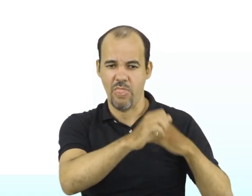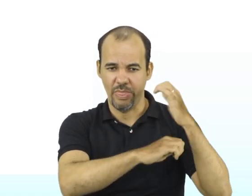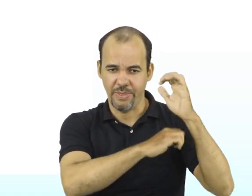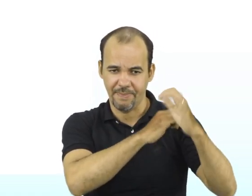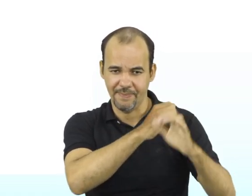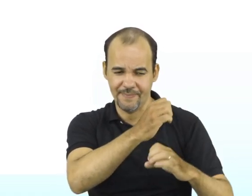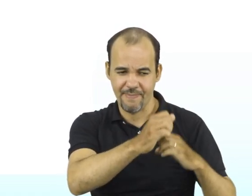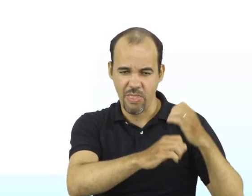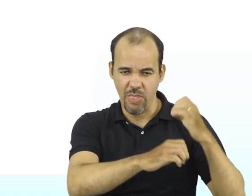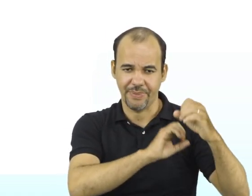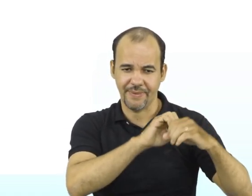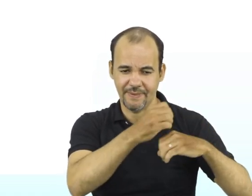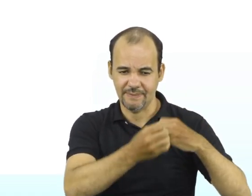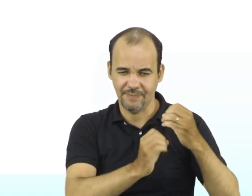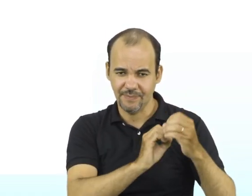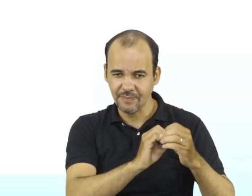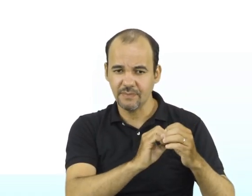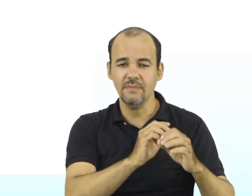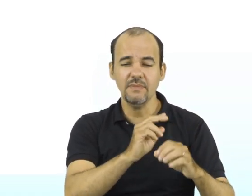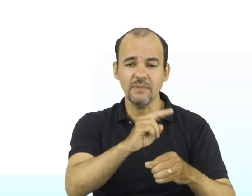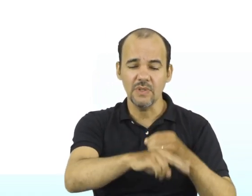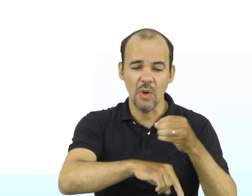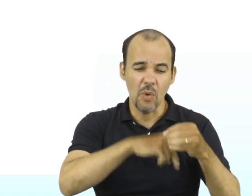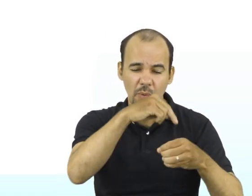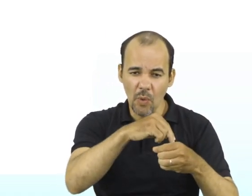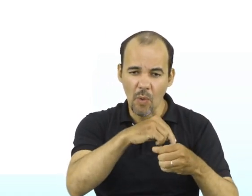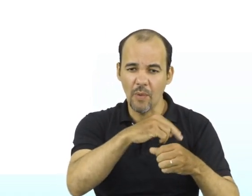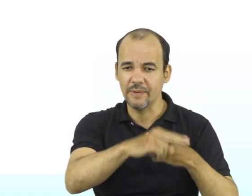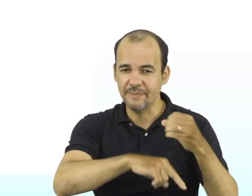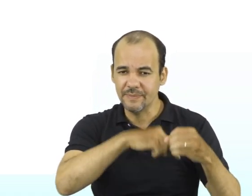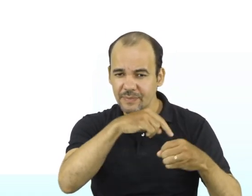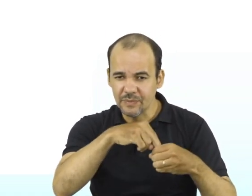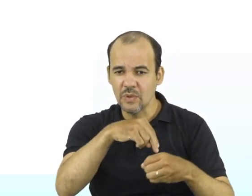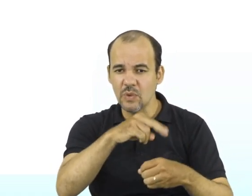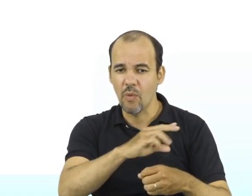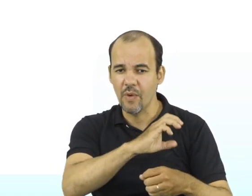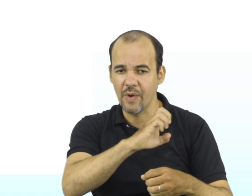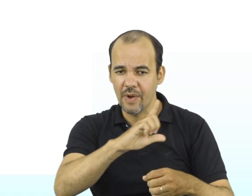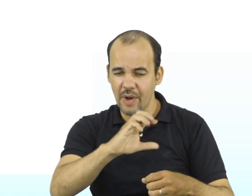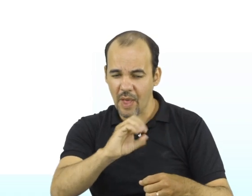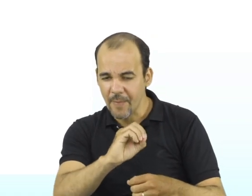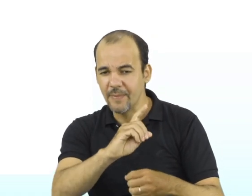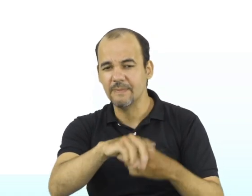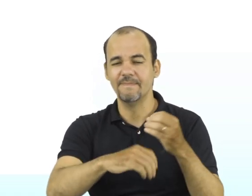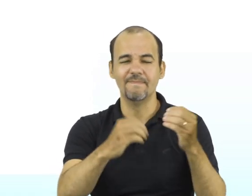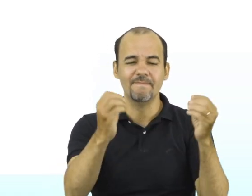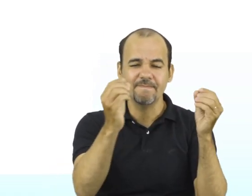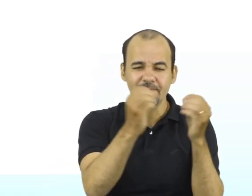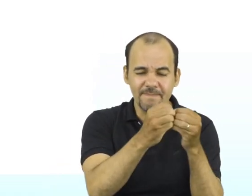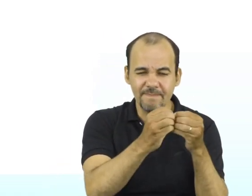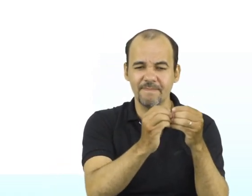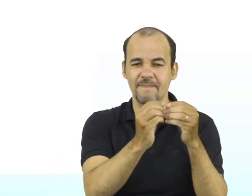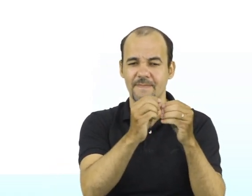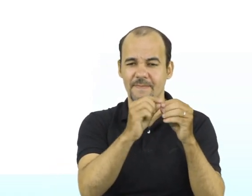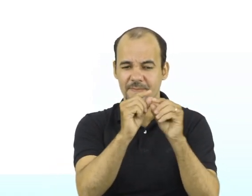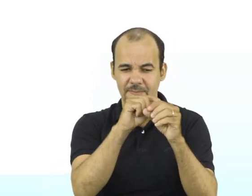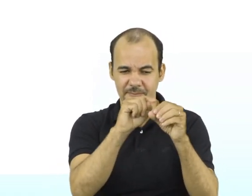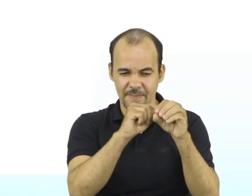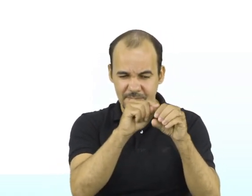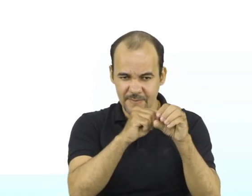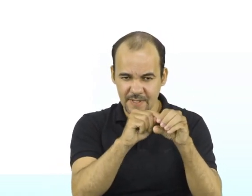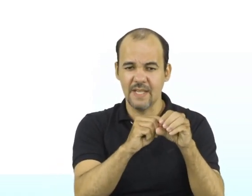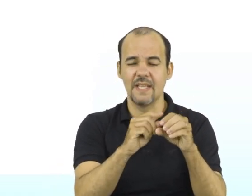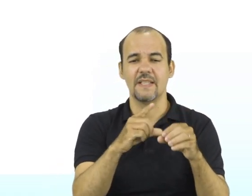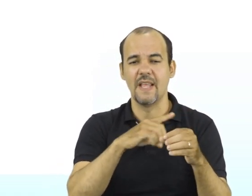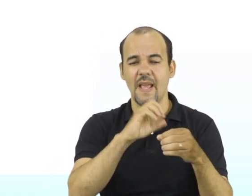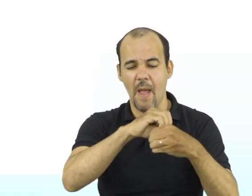os elétrons, tá? E no núcleo, que é uma região bem pequena comparada à eletrosfera, nós temos